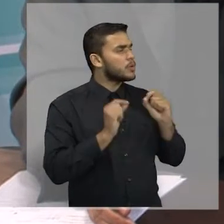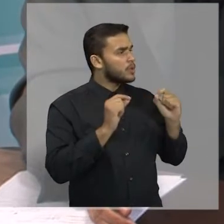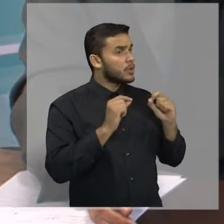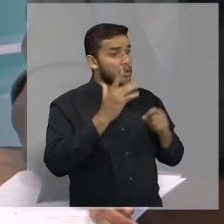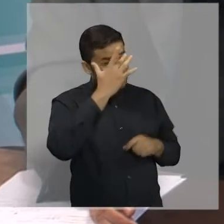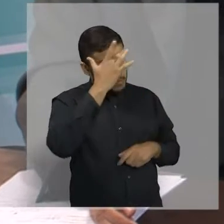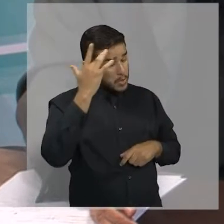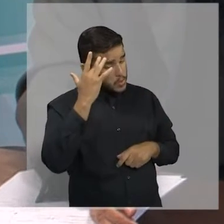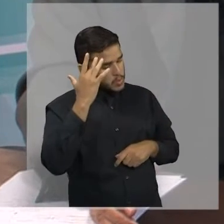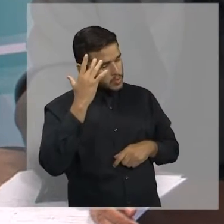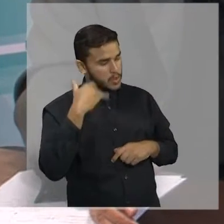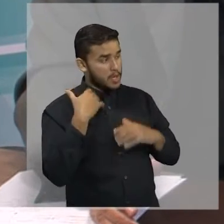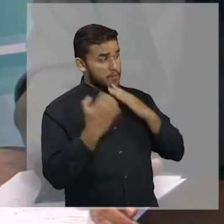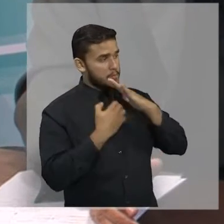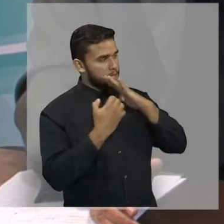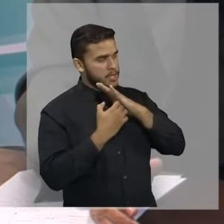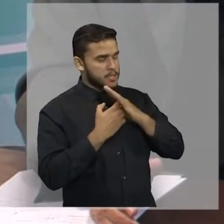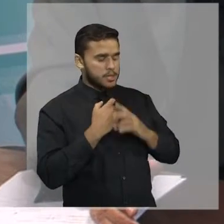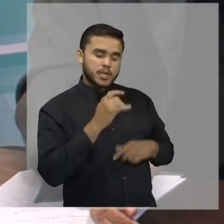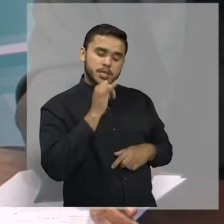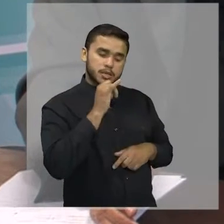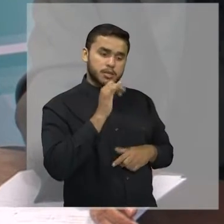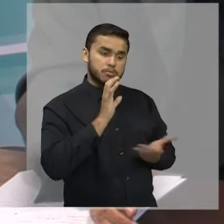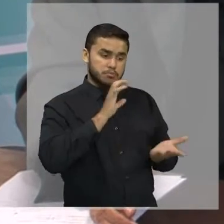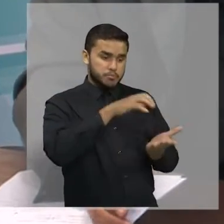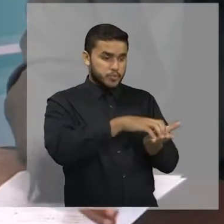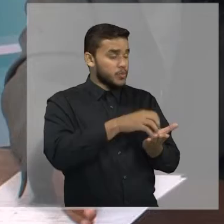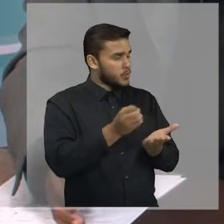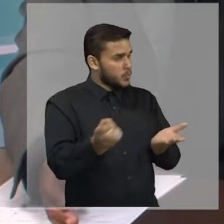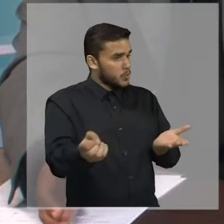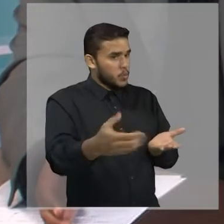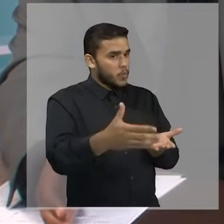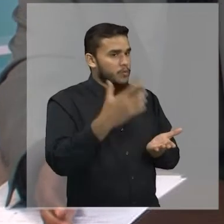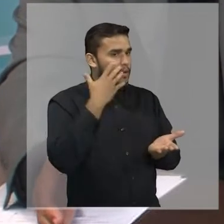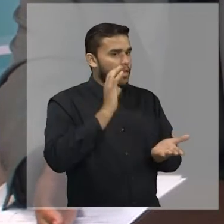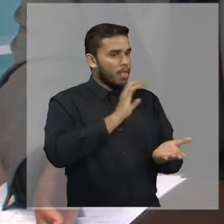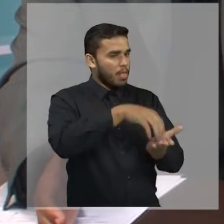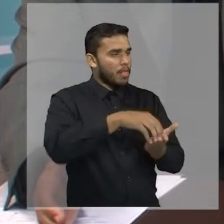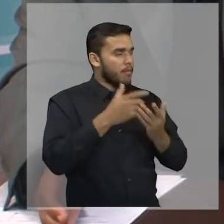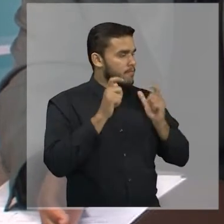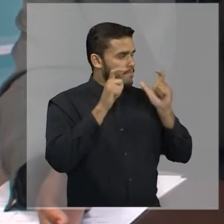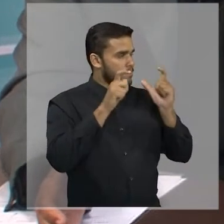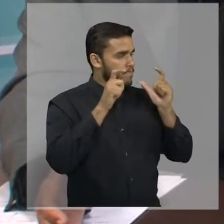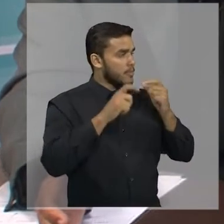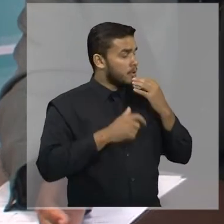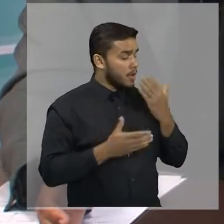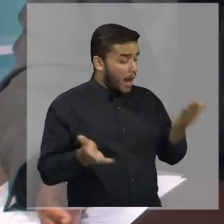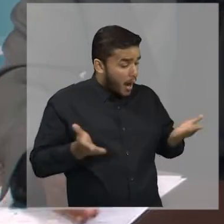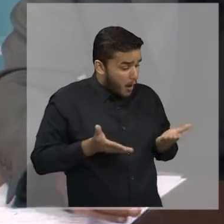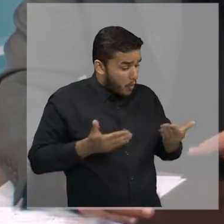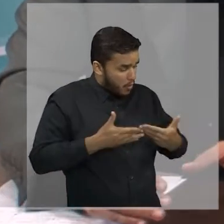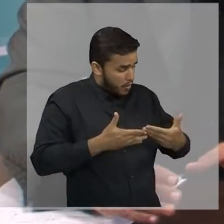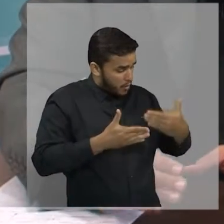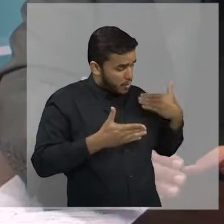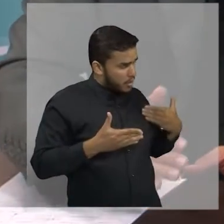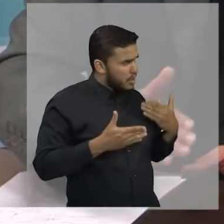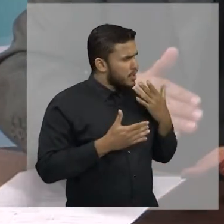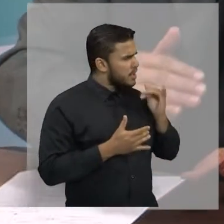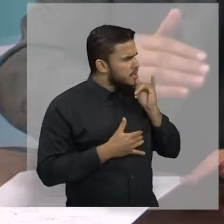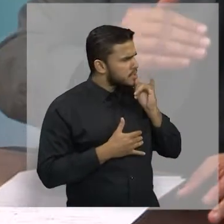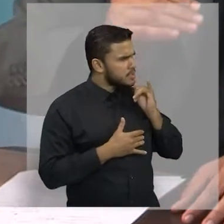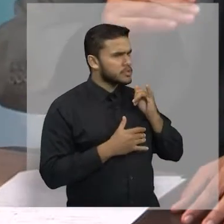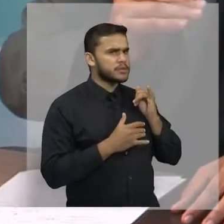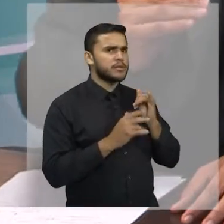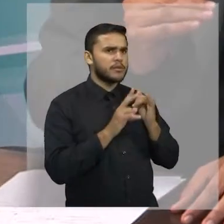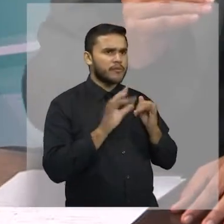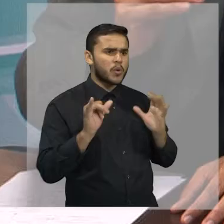o empresariado contratar no novo regime. Quer dizer, como fica esse regime que está em curso? Sim, né? Quando a gente vai ter, a gente já